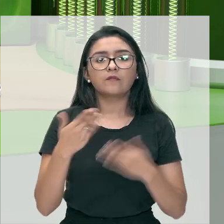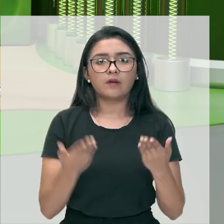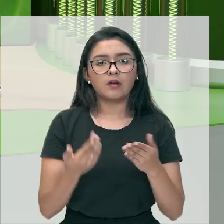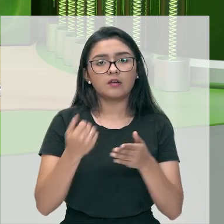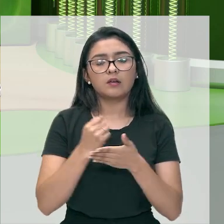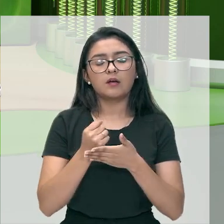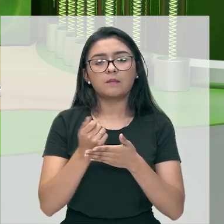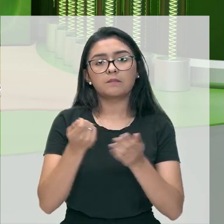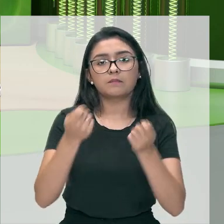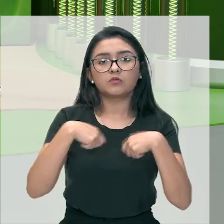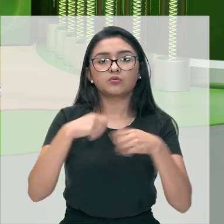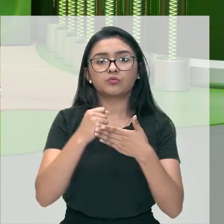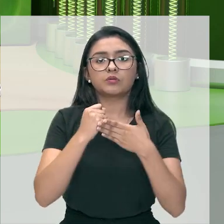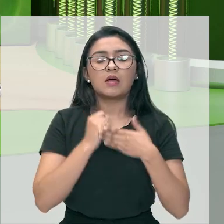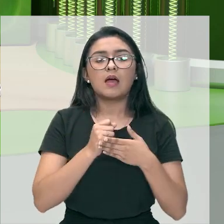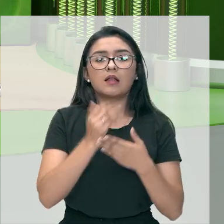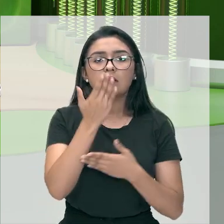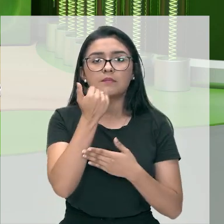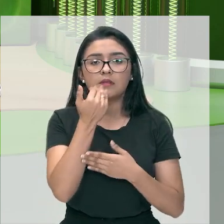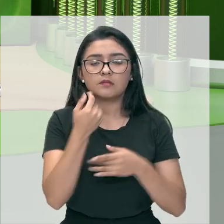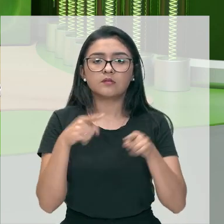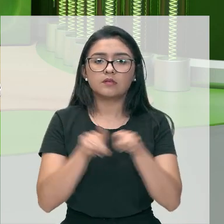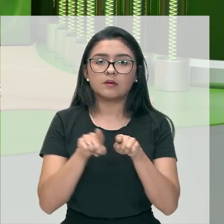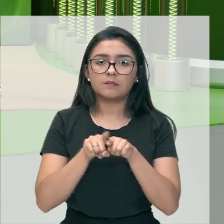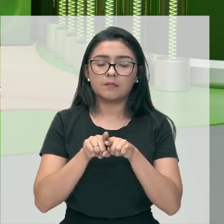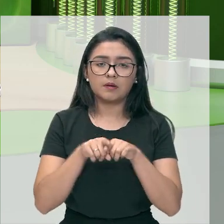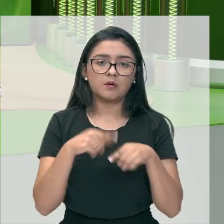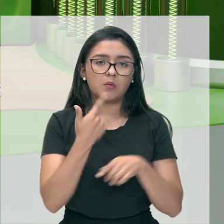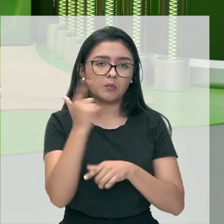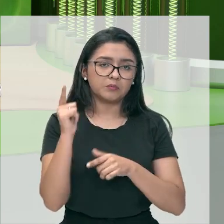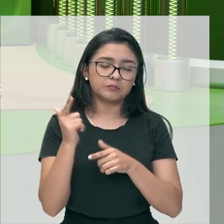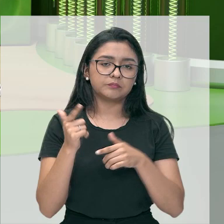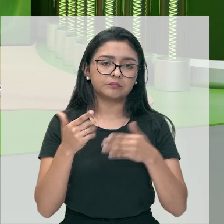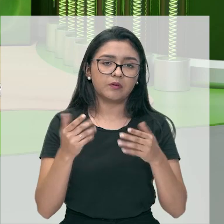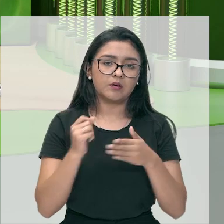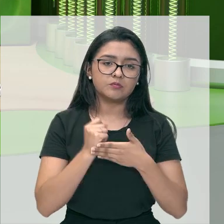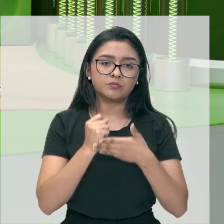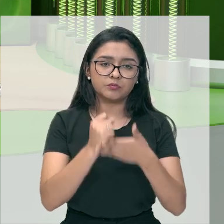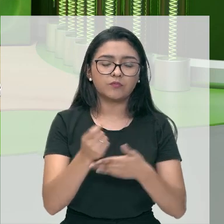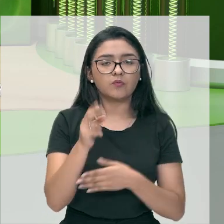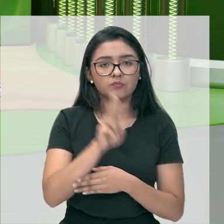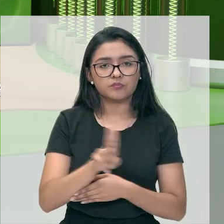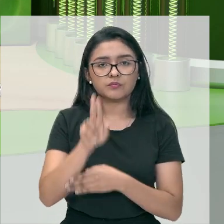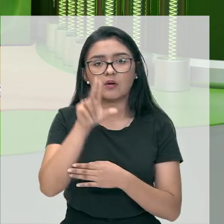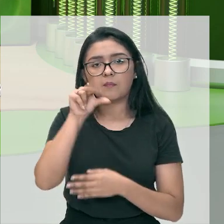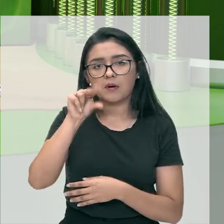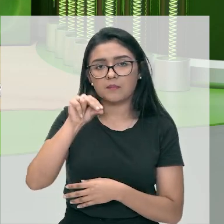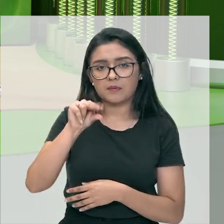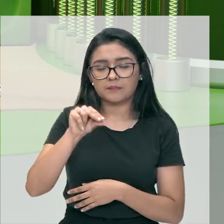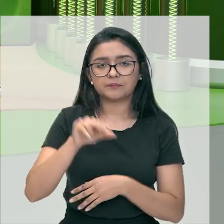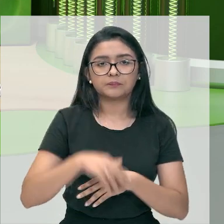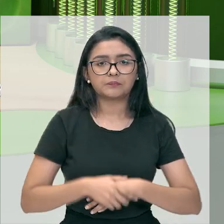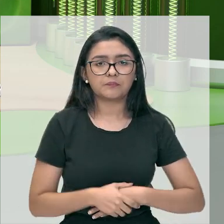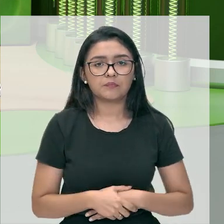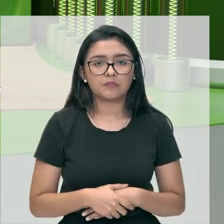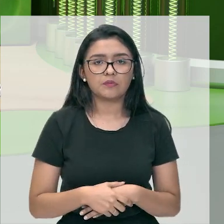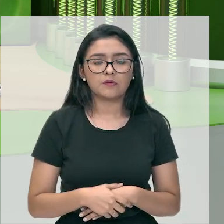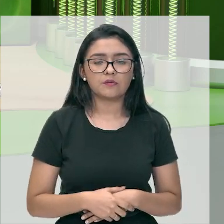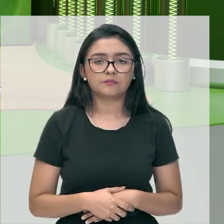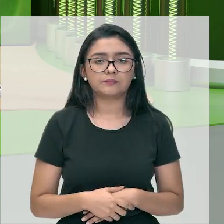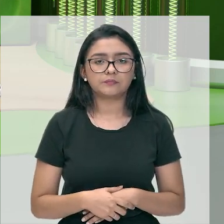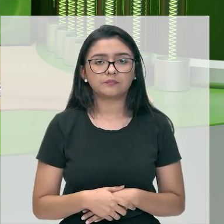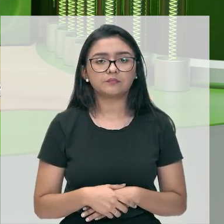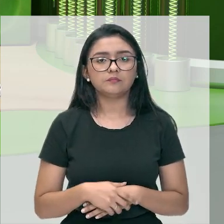sua alimentação, para a captura ali do seu alimento, por exemplo, e entre outros, né, ele vai utilizar também esse bico como uma ferramenta.